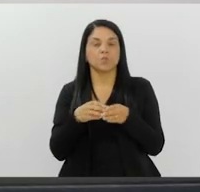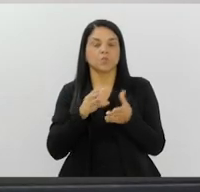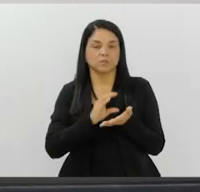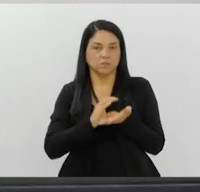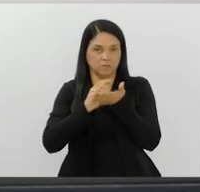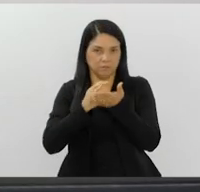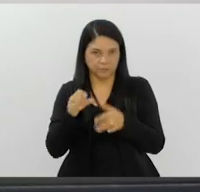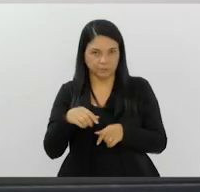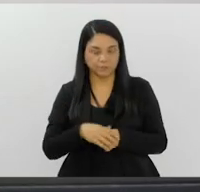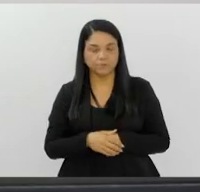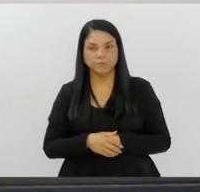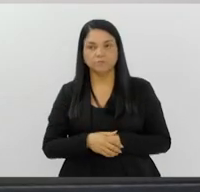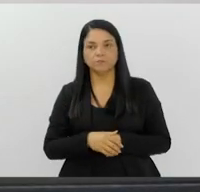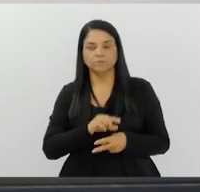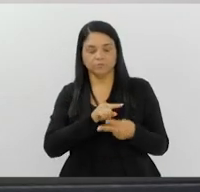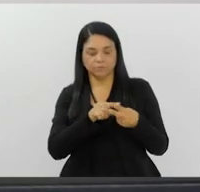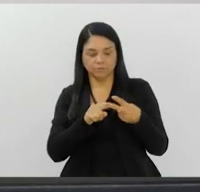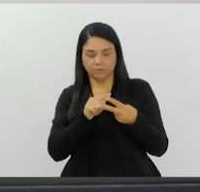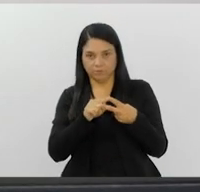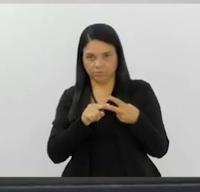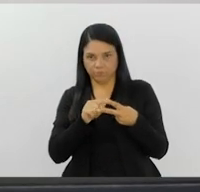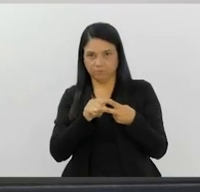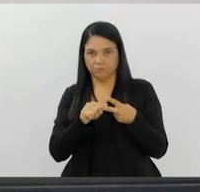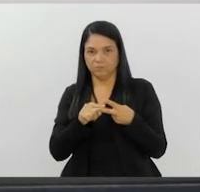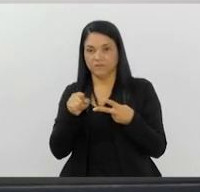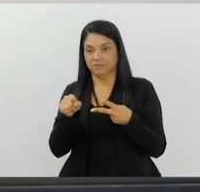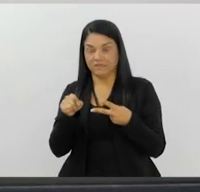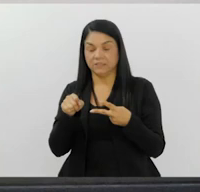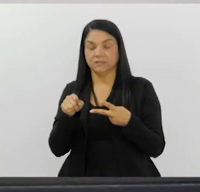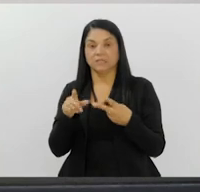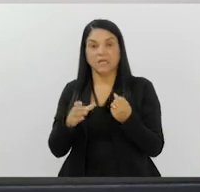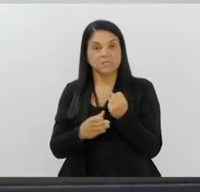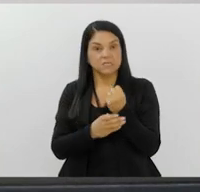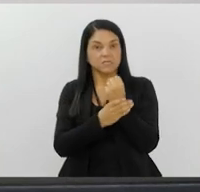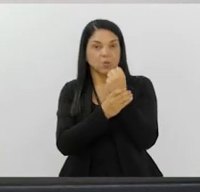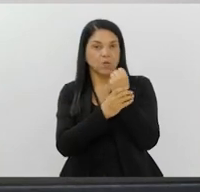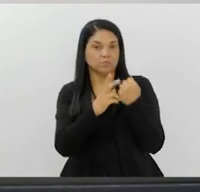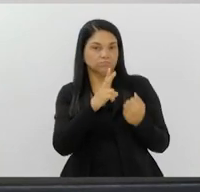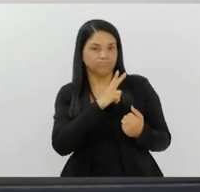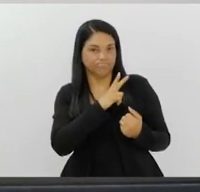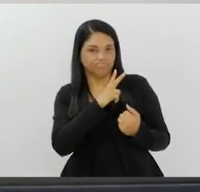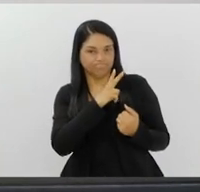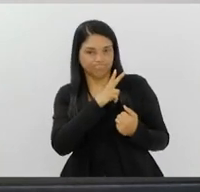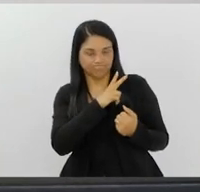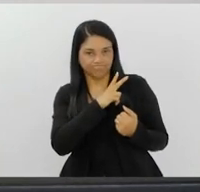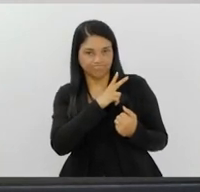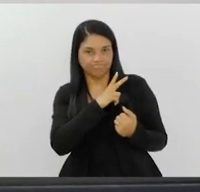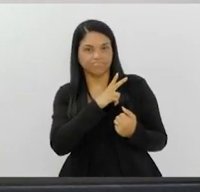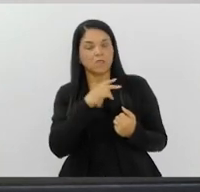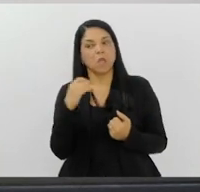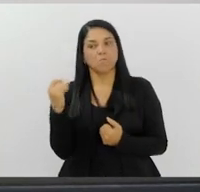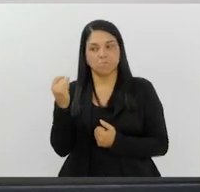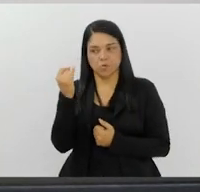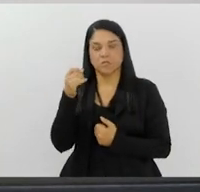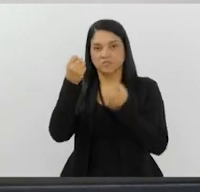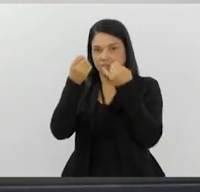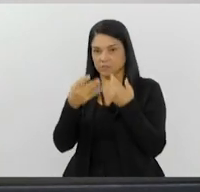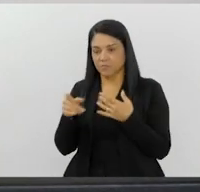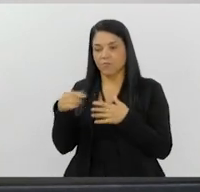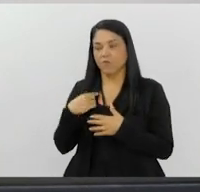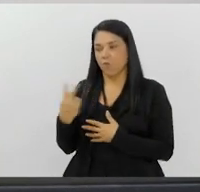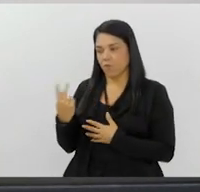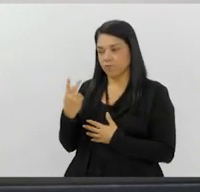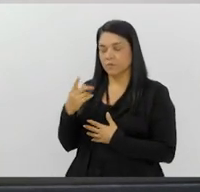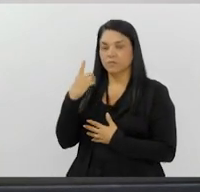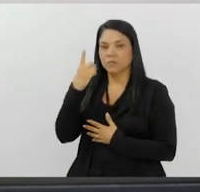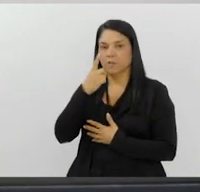primeiro a questão de segurança privada que Você levantou é muito importante eu acho que inclusive vou falar com a Dani pra gente fazer